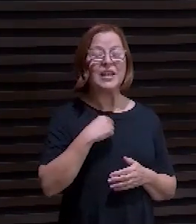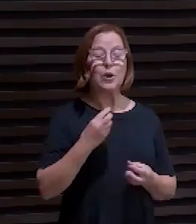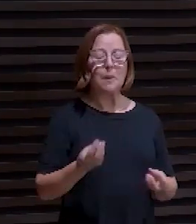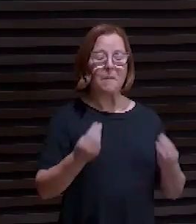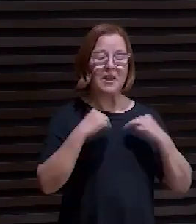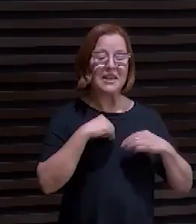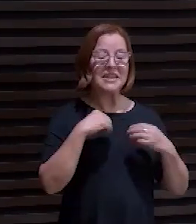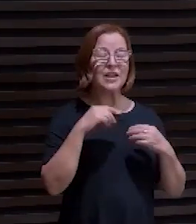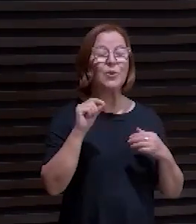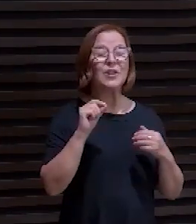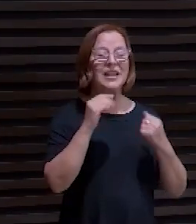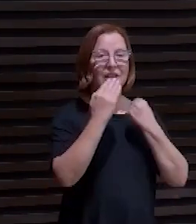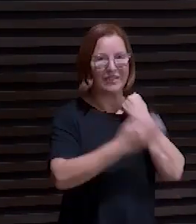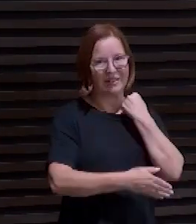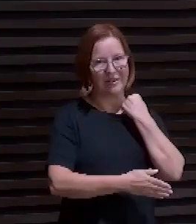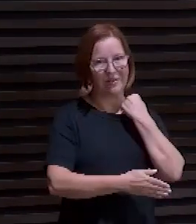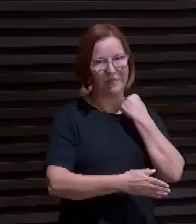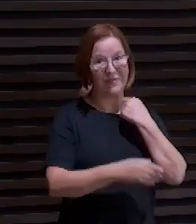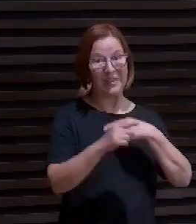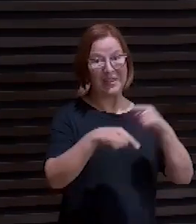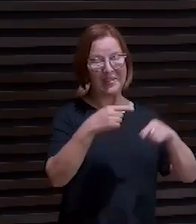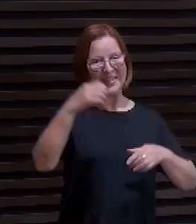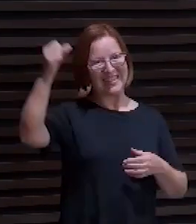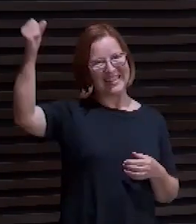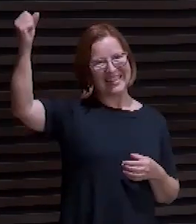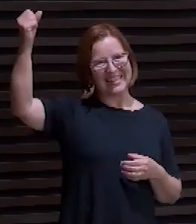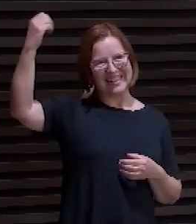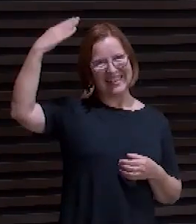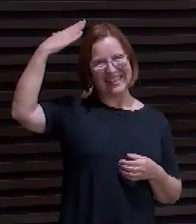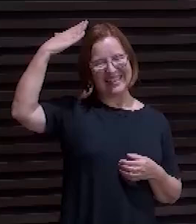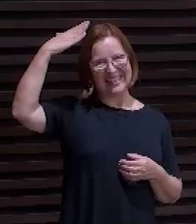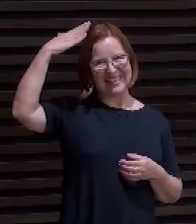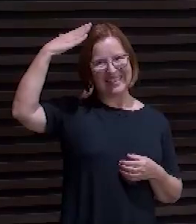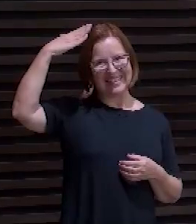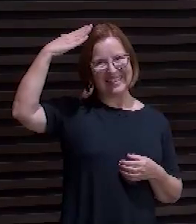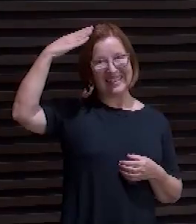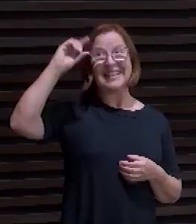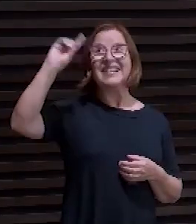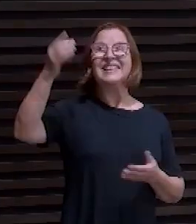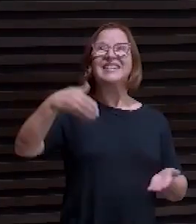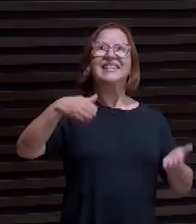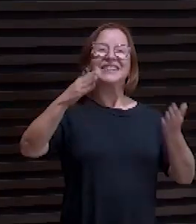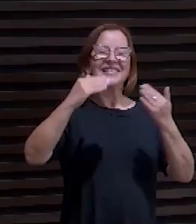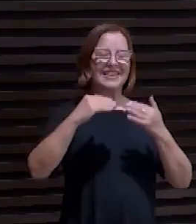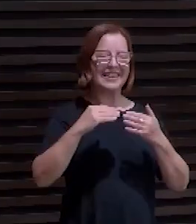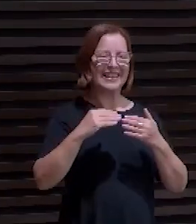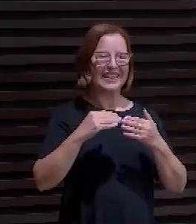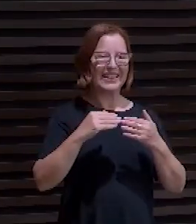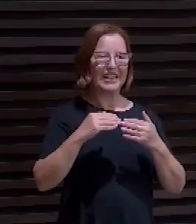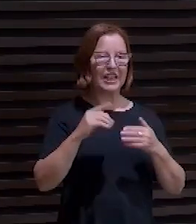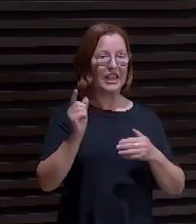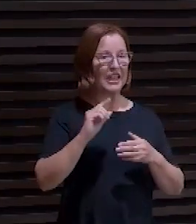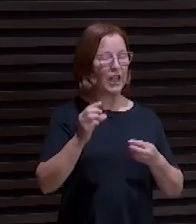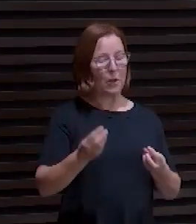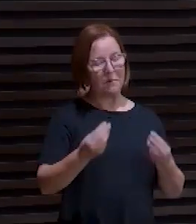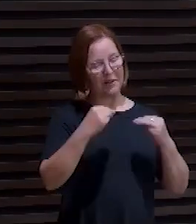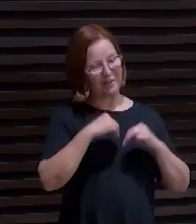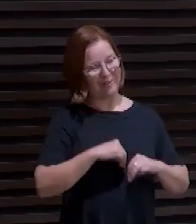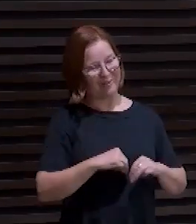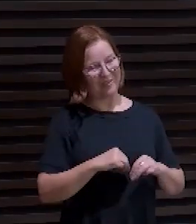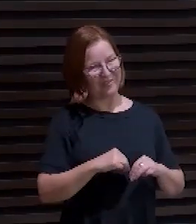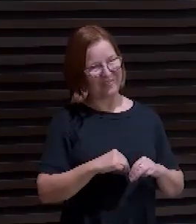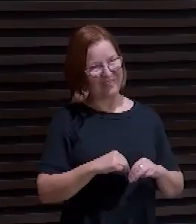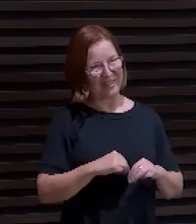E depois, a graça, que é ele nos dá o que nós não merecíamos na